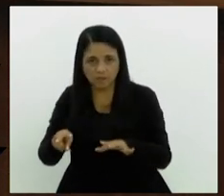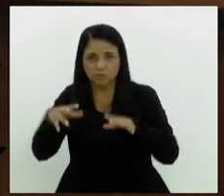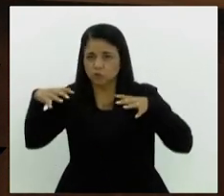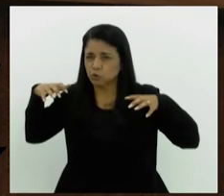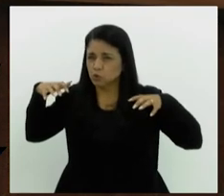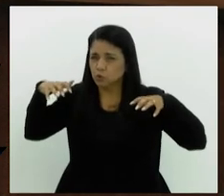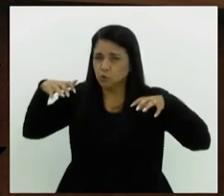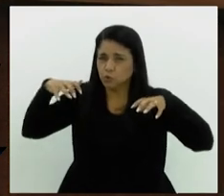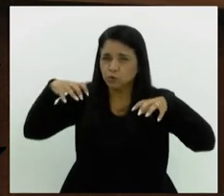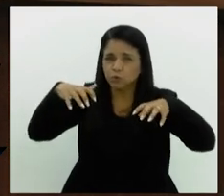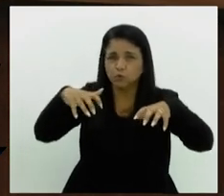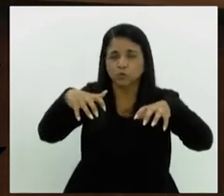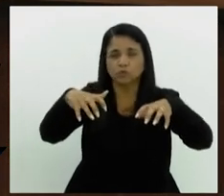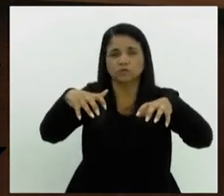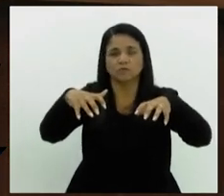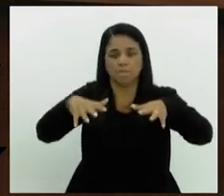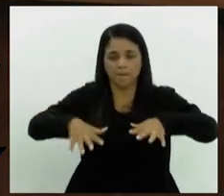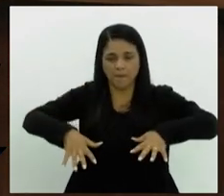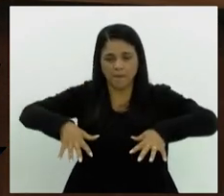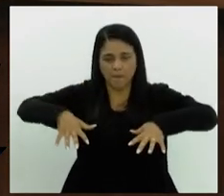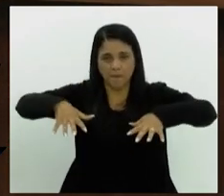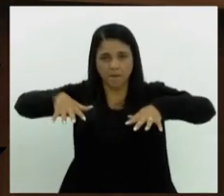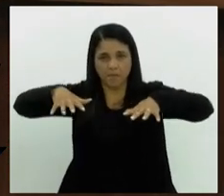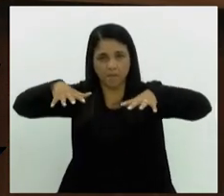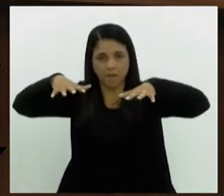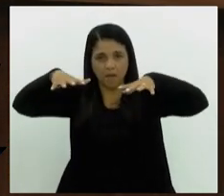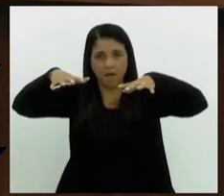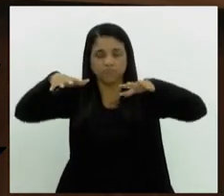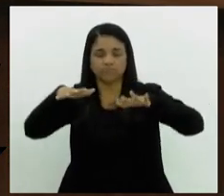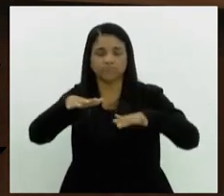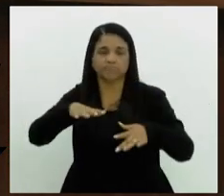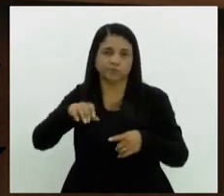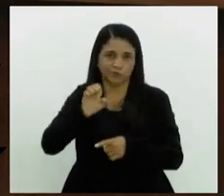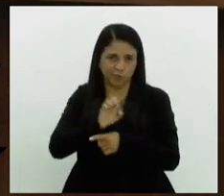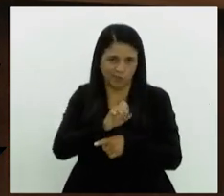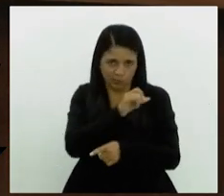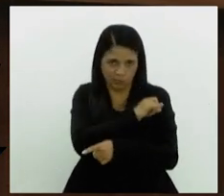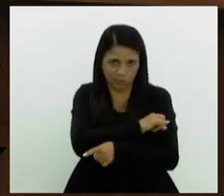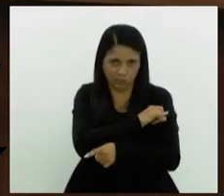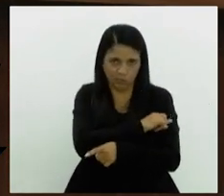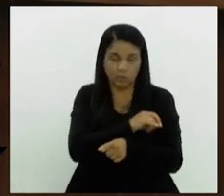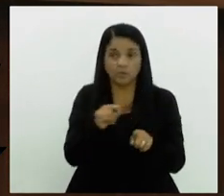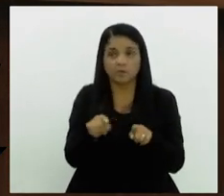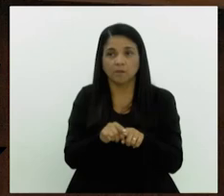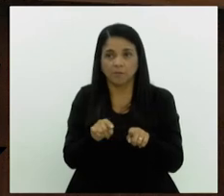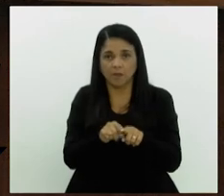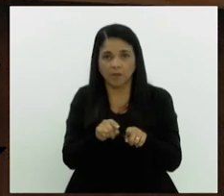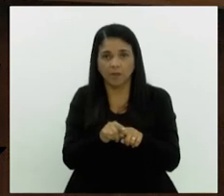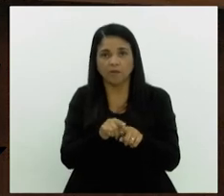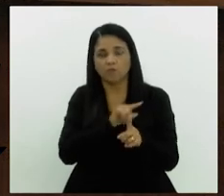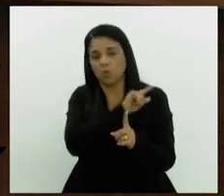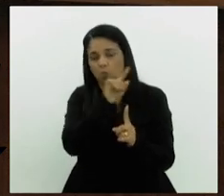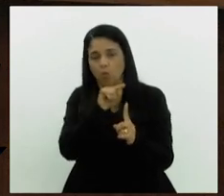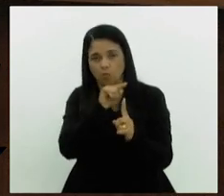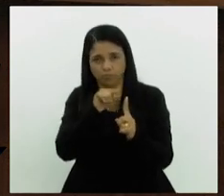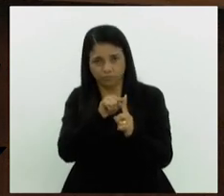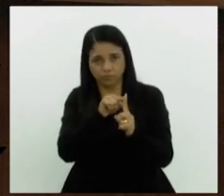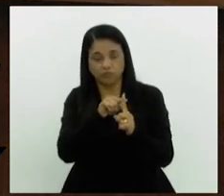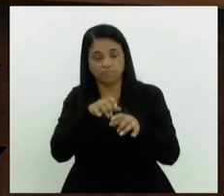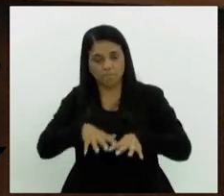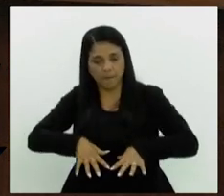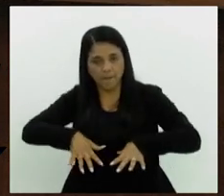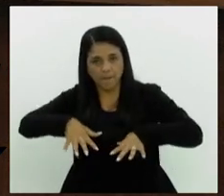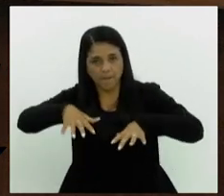chuvas que inundaram boa parte de todo o território do Rio de Janeiro também foi objeto daquela